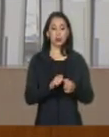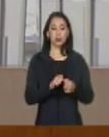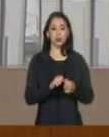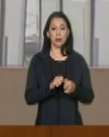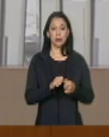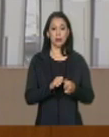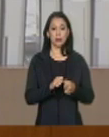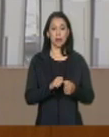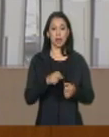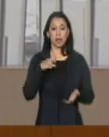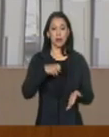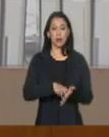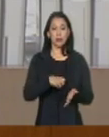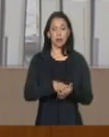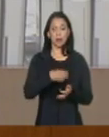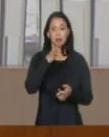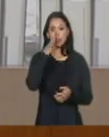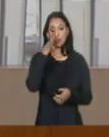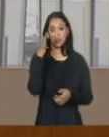efetiva punição dos acusados.